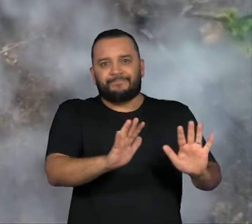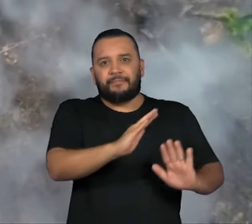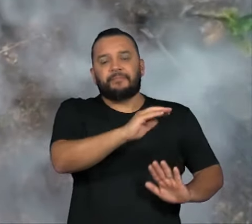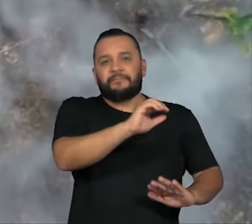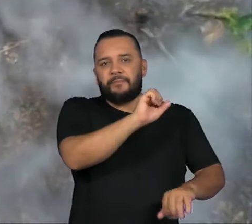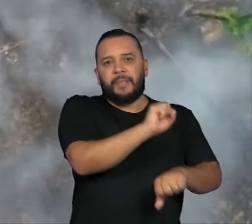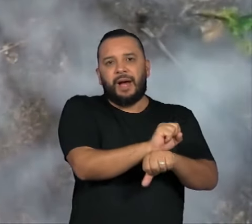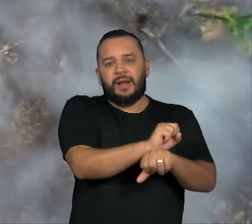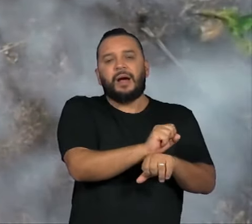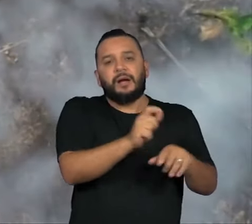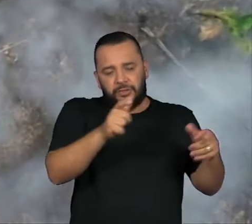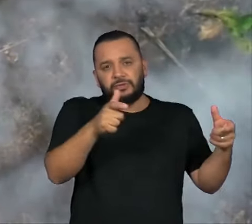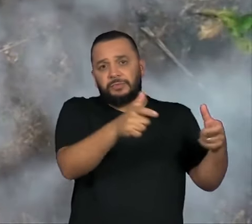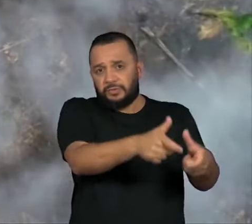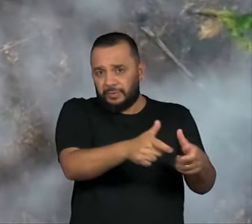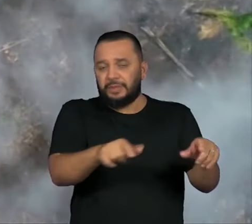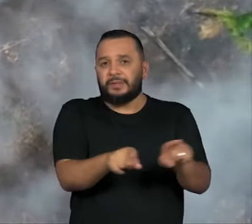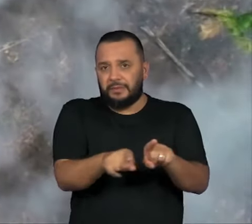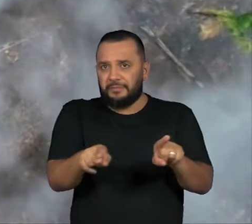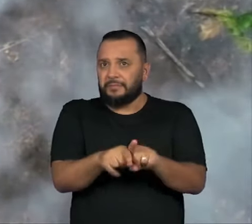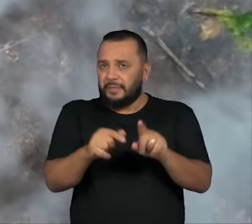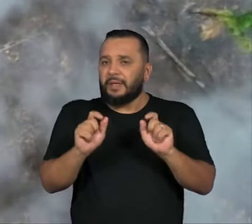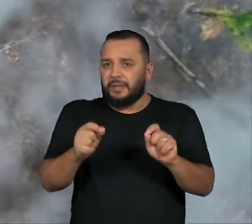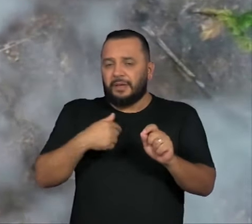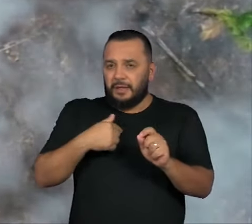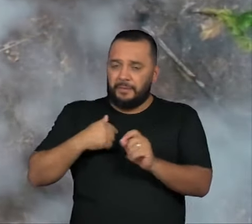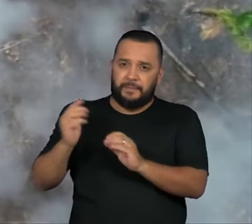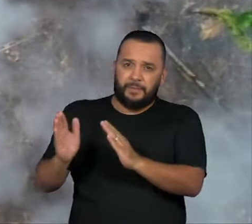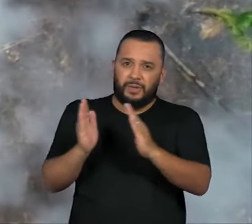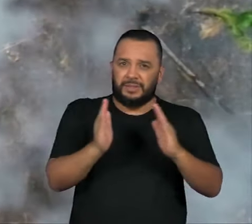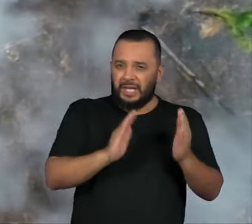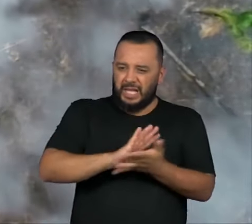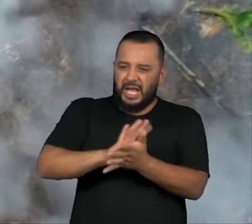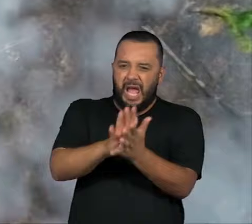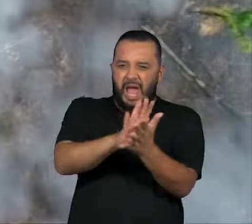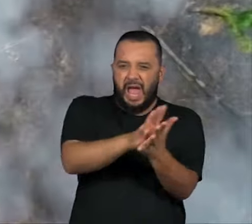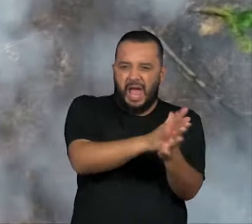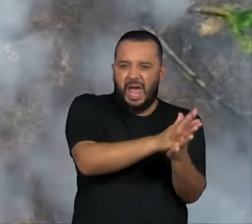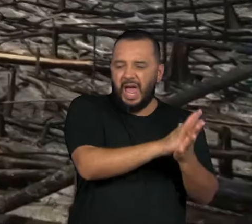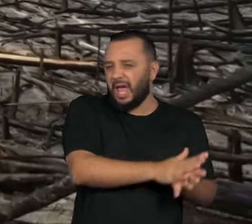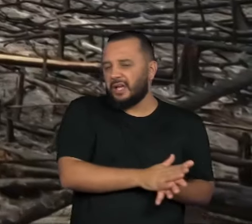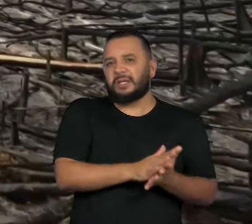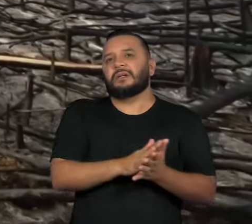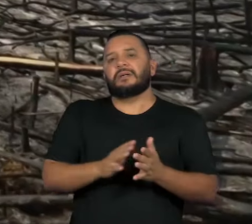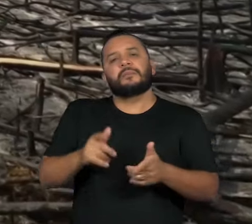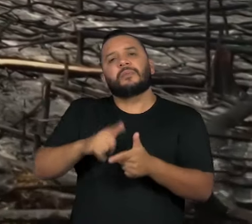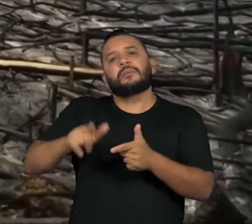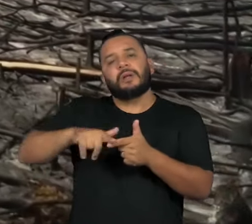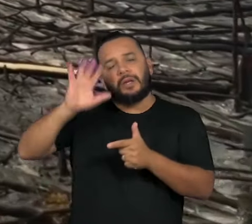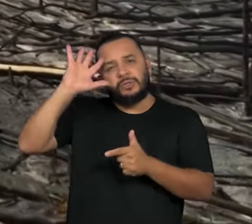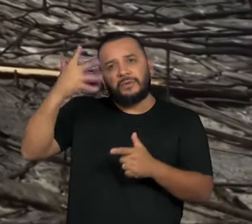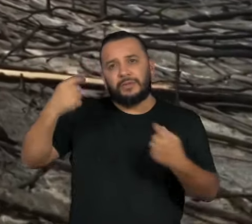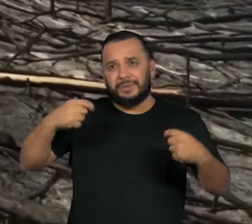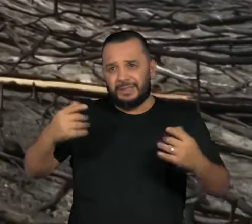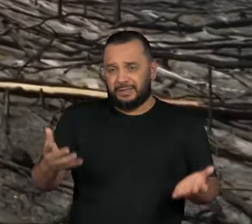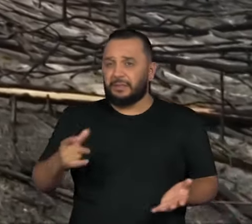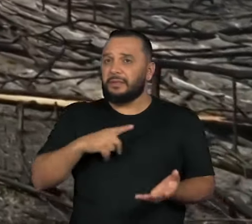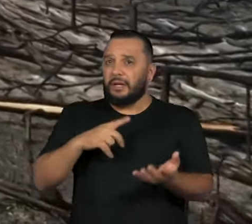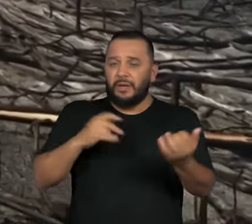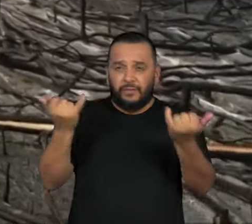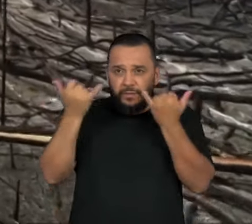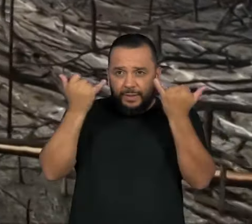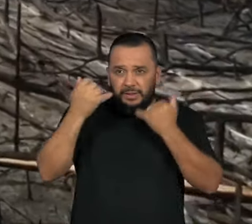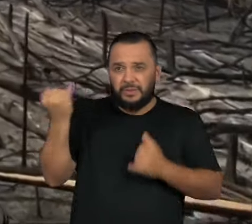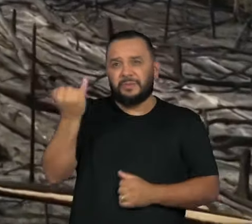florestal. Mais do que trazer informações fundamentais sobre os diferentes fatores que levam à destruição